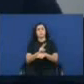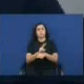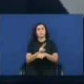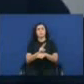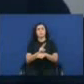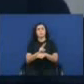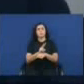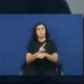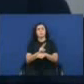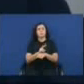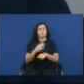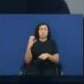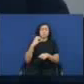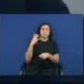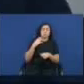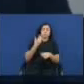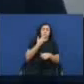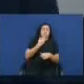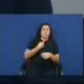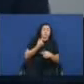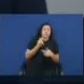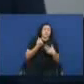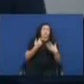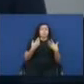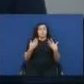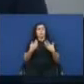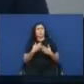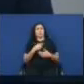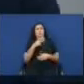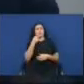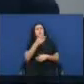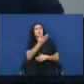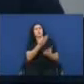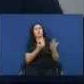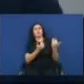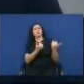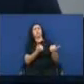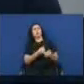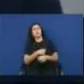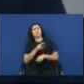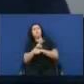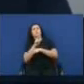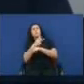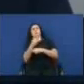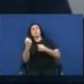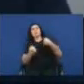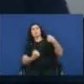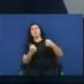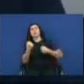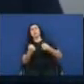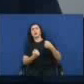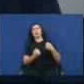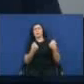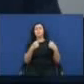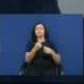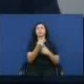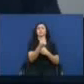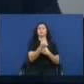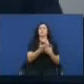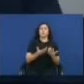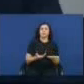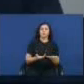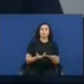forçaram eu dar dinheiro para eles, né? Assim, ô jovem, eu vou olhar seu carro e eu preciso de